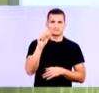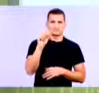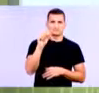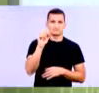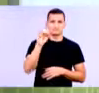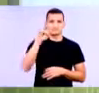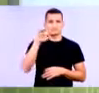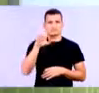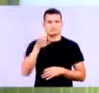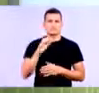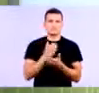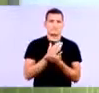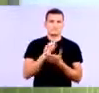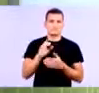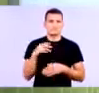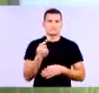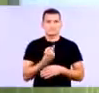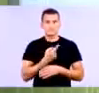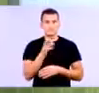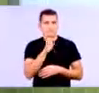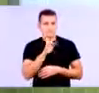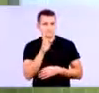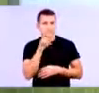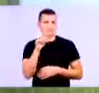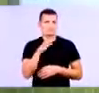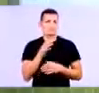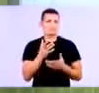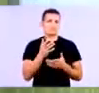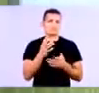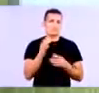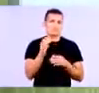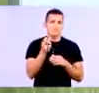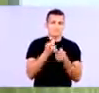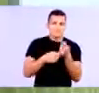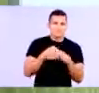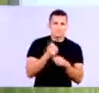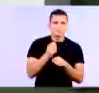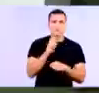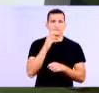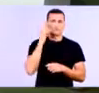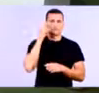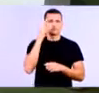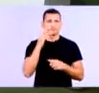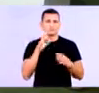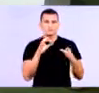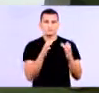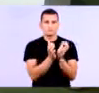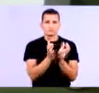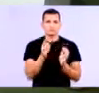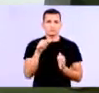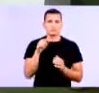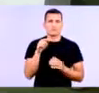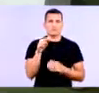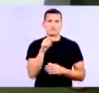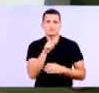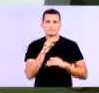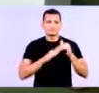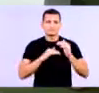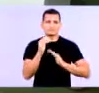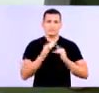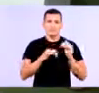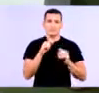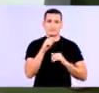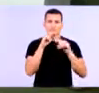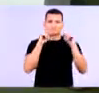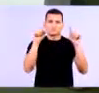está administrando não é, muitas vezes, aquele chefe de setor, não é, professor? Exatamente aquele profissional, aquele funcionário que tem